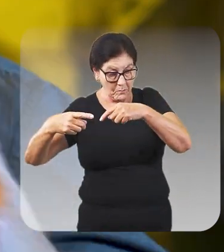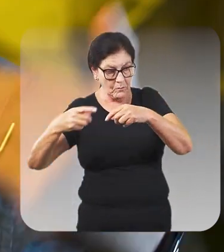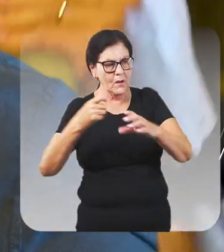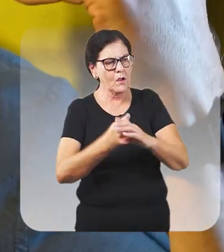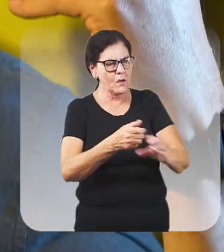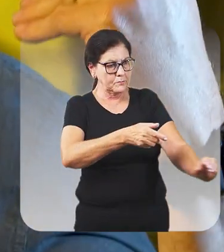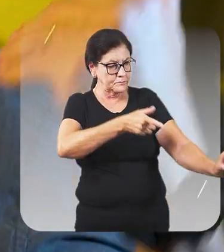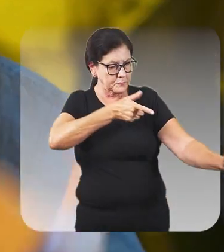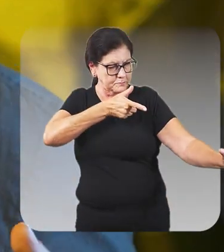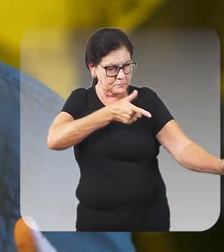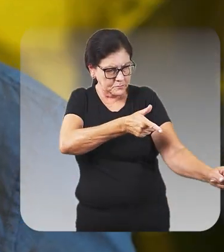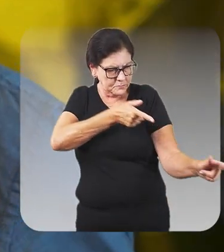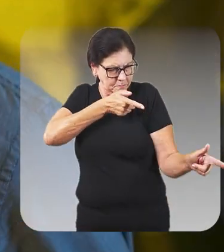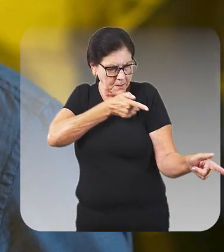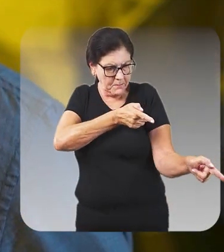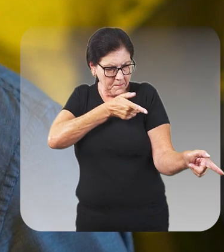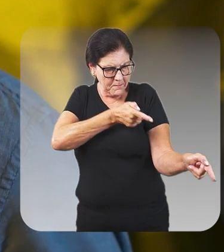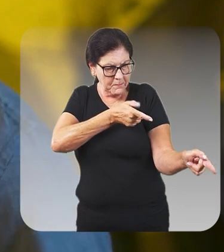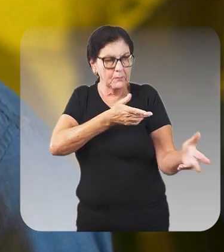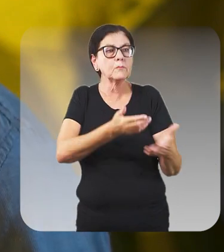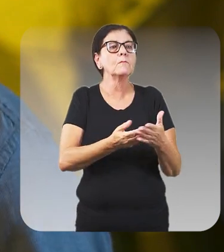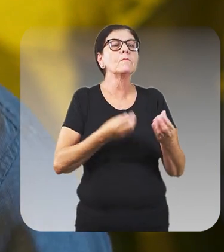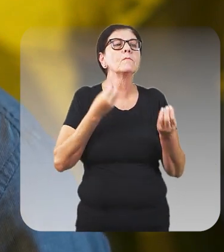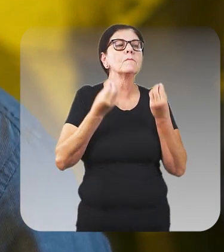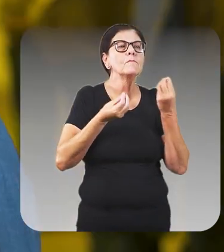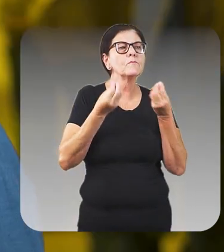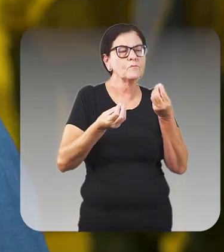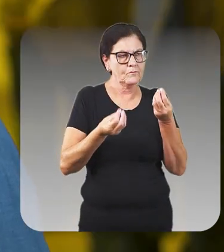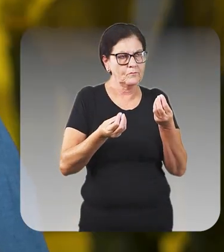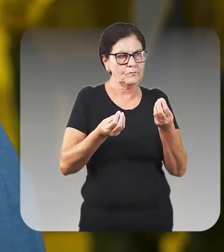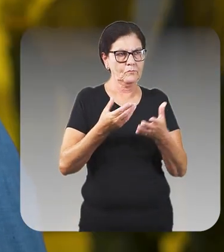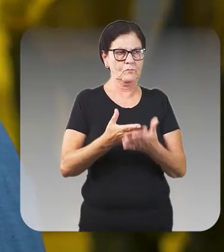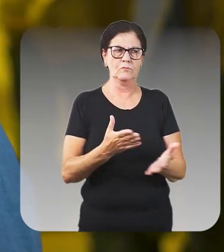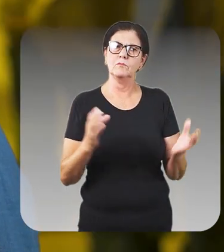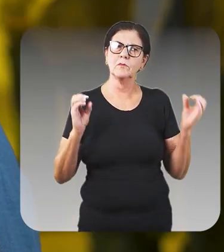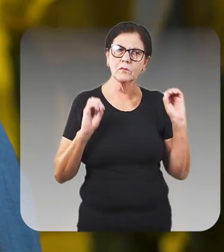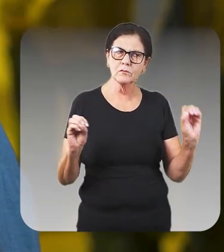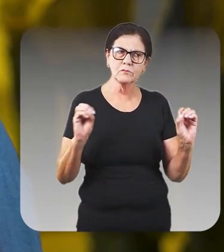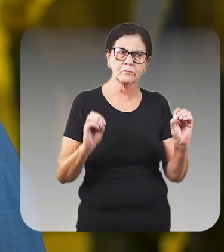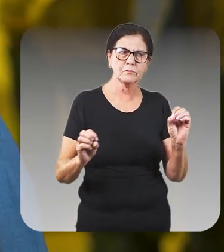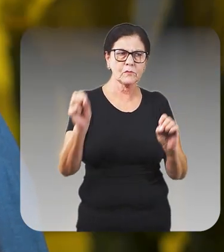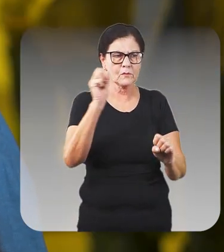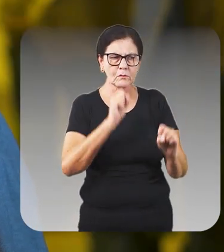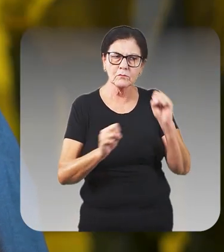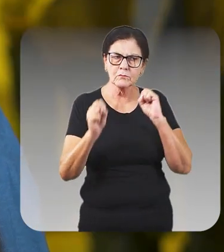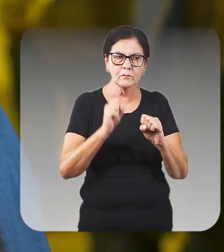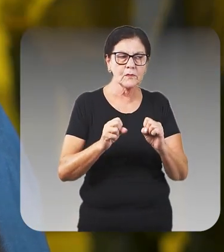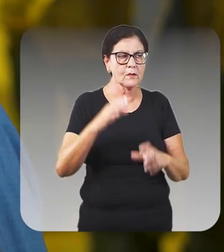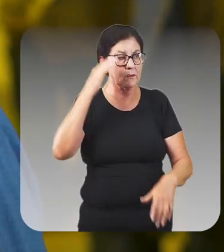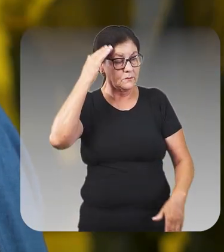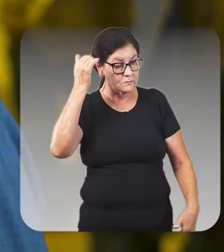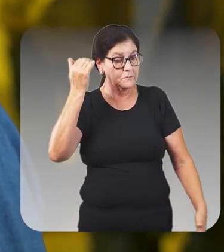são campos técnicos que o Brasil não formava, a sociedade civil não formava. Então a primeira universidade